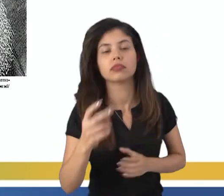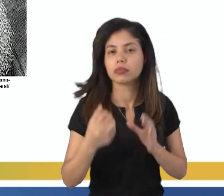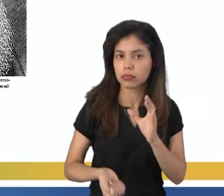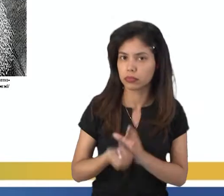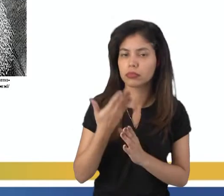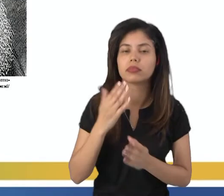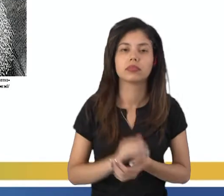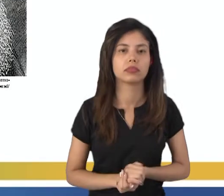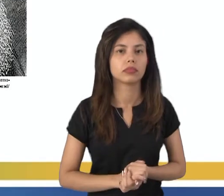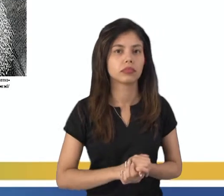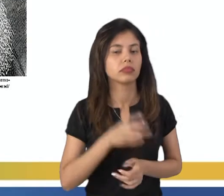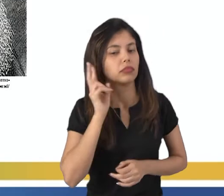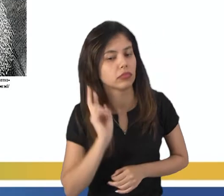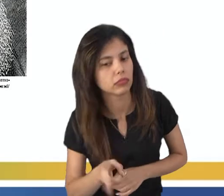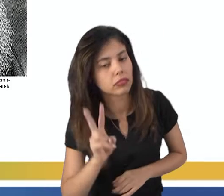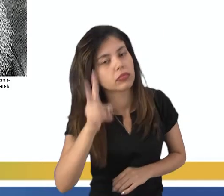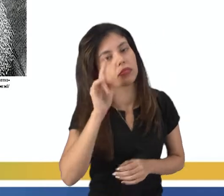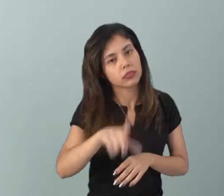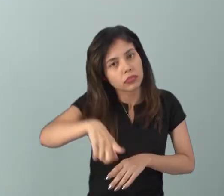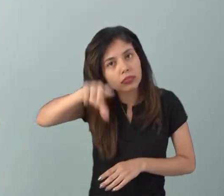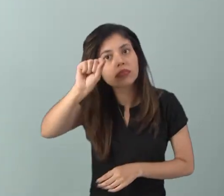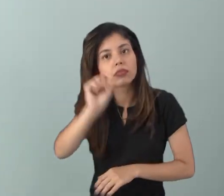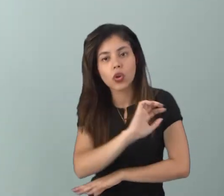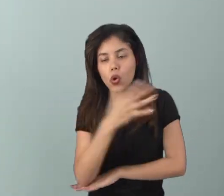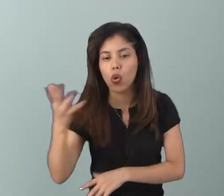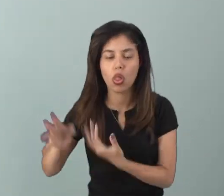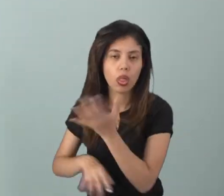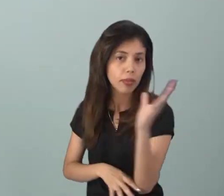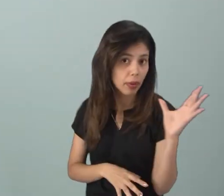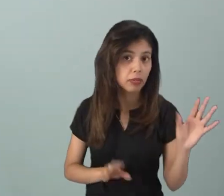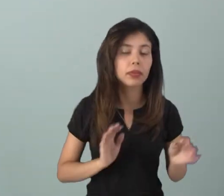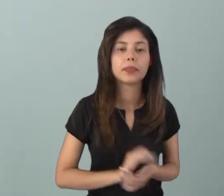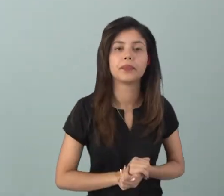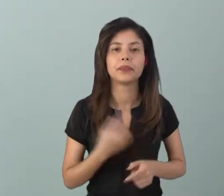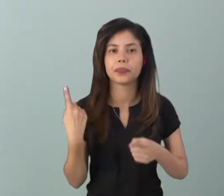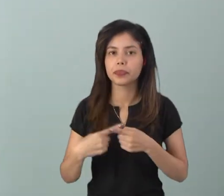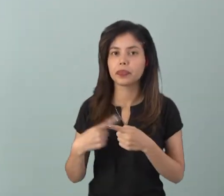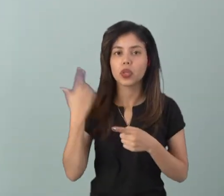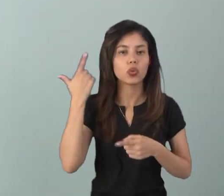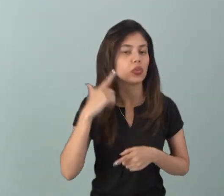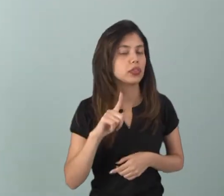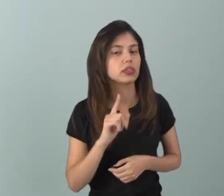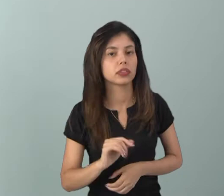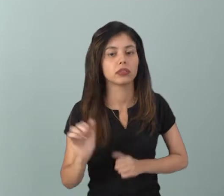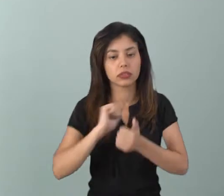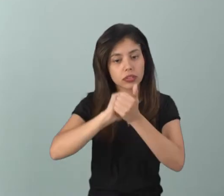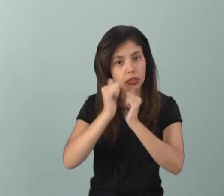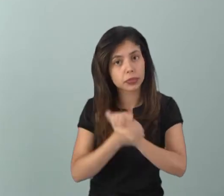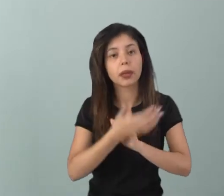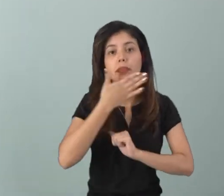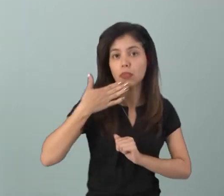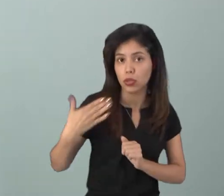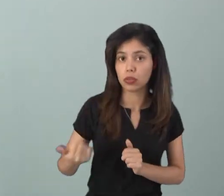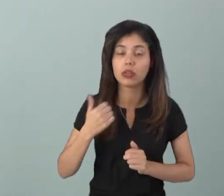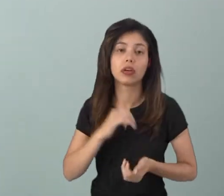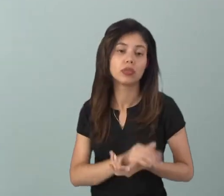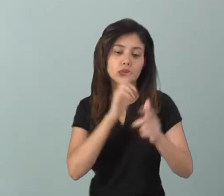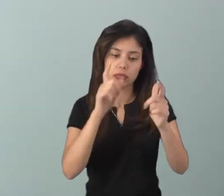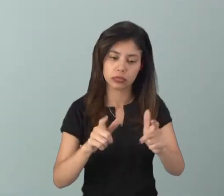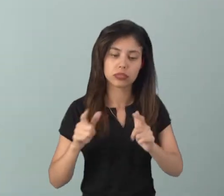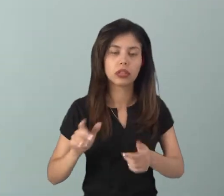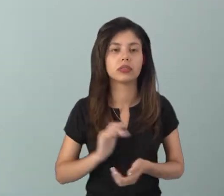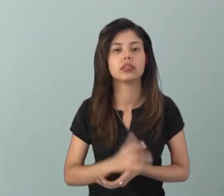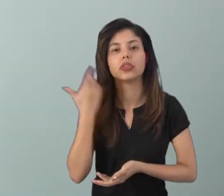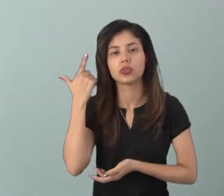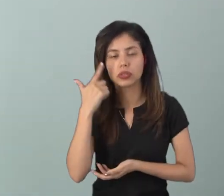existindo. São aqueles que vão ser selecionados naturalmente, porque foram aqueles que conseguiram se adaptar melhor ao ambiente, foram